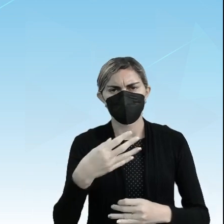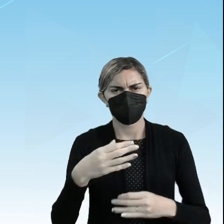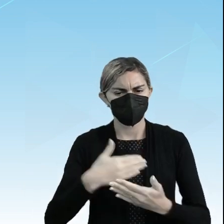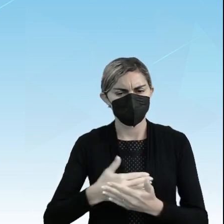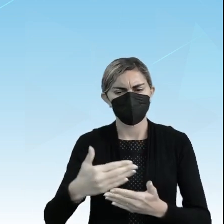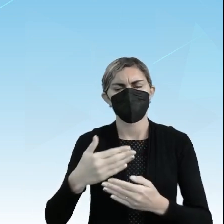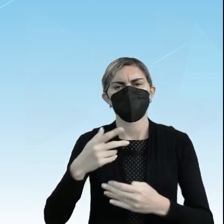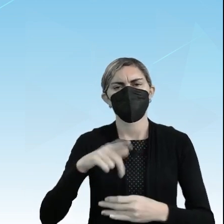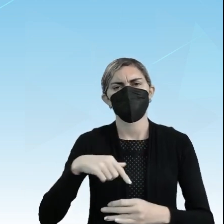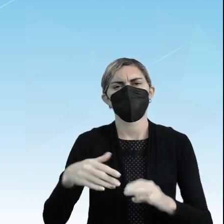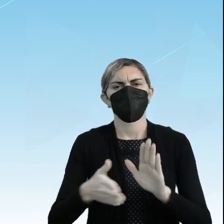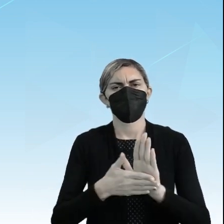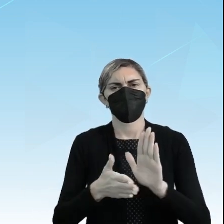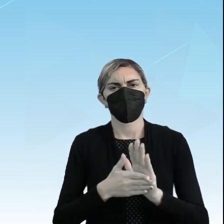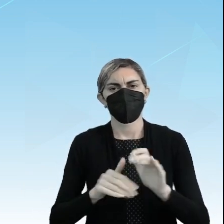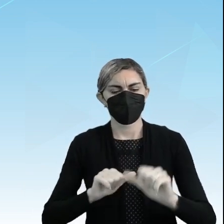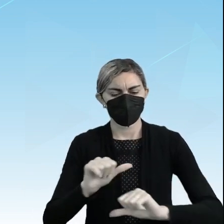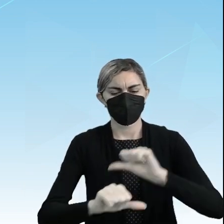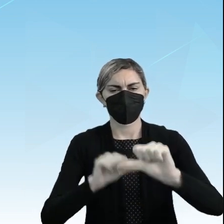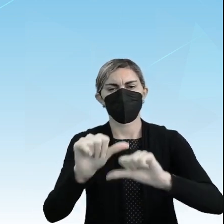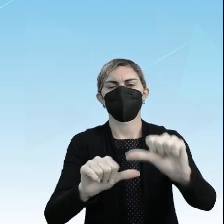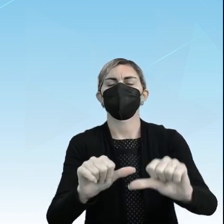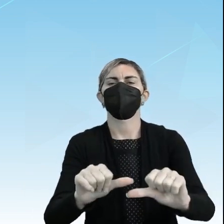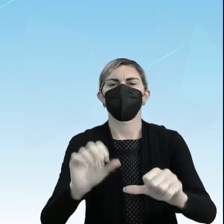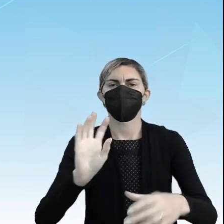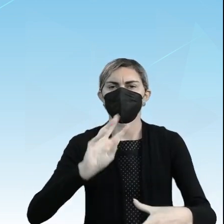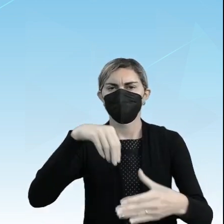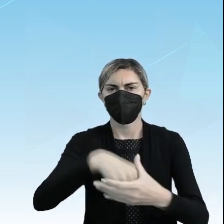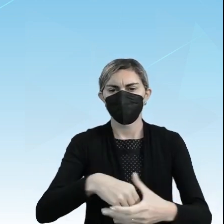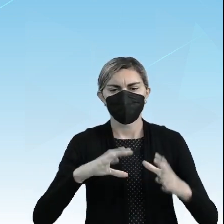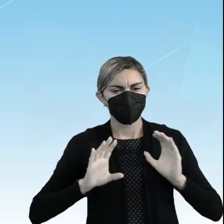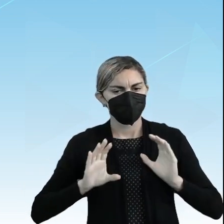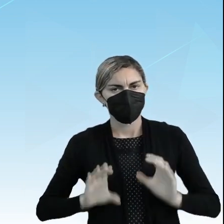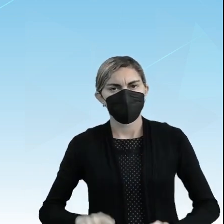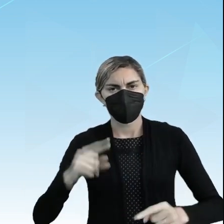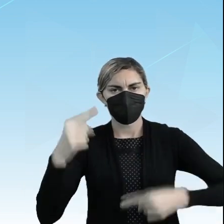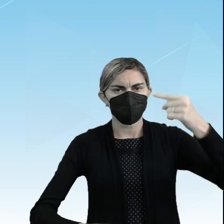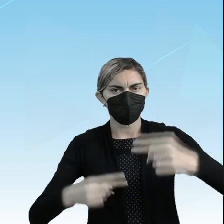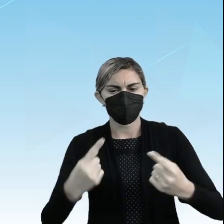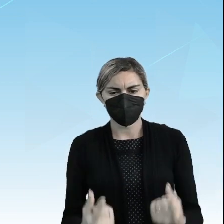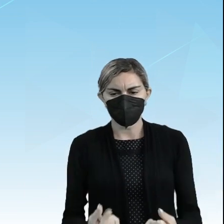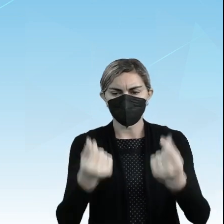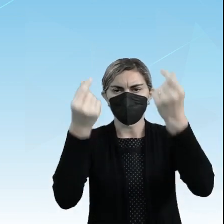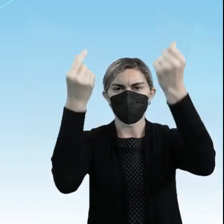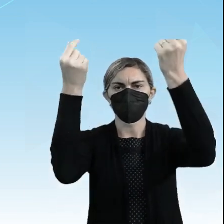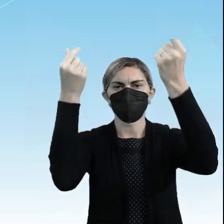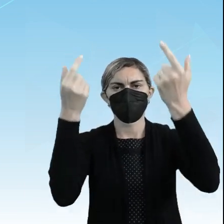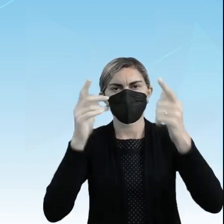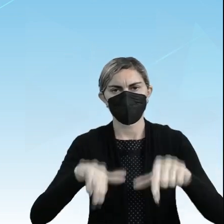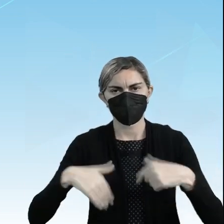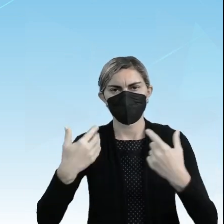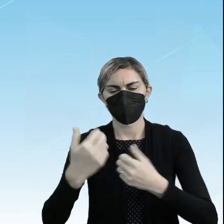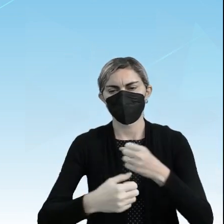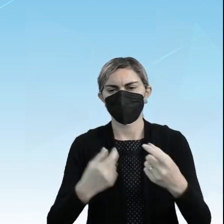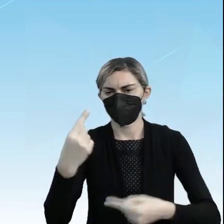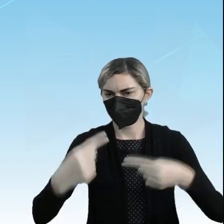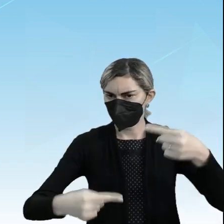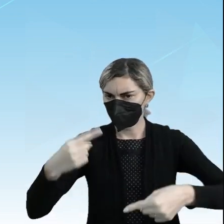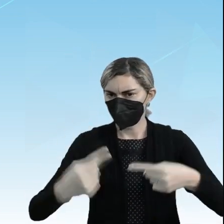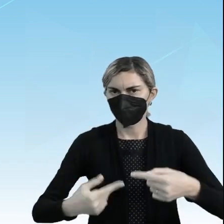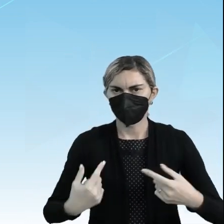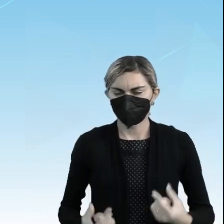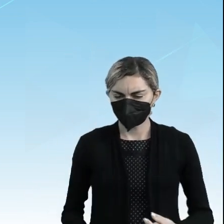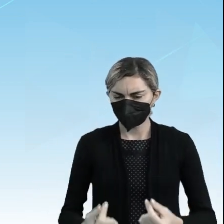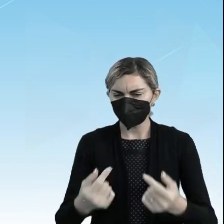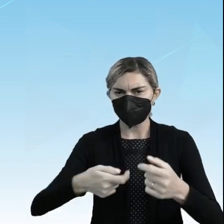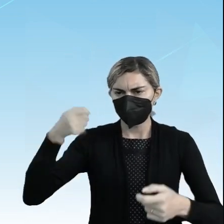mundial, pautou-se uma transformação dentro do comportamento político e econômico. Então, no âmbito político, gente, a gente estava saindo do